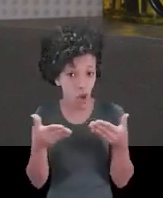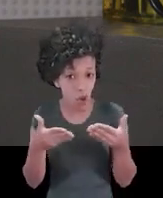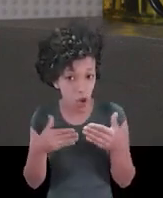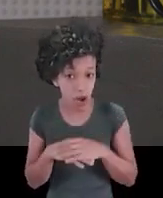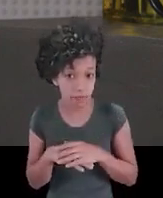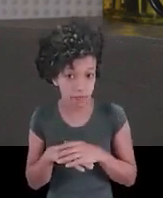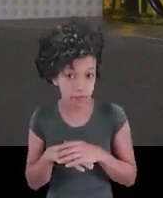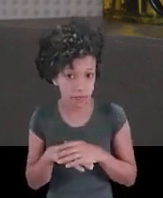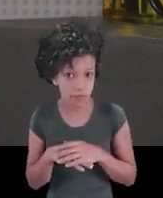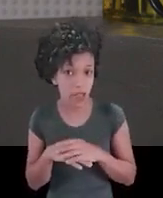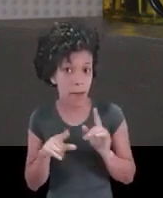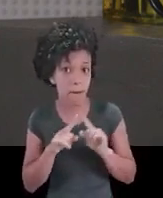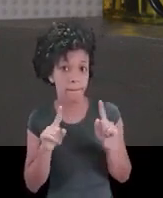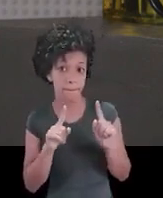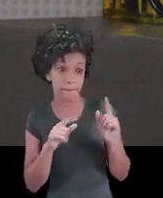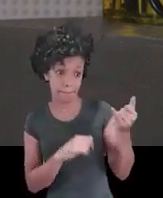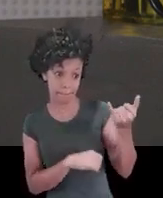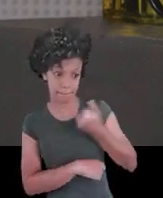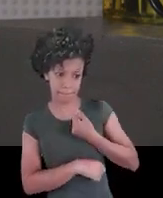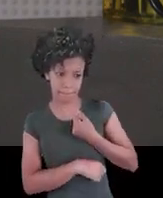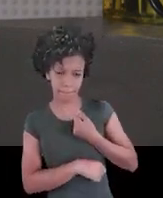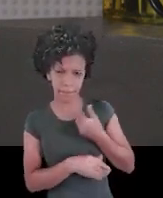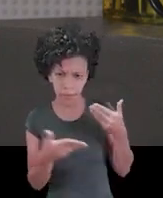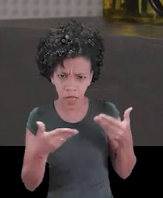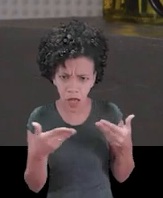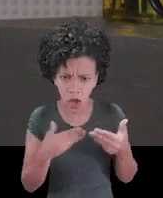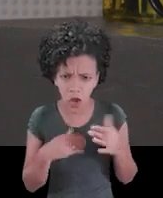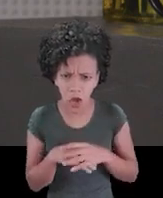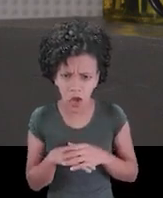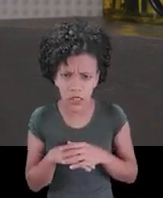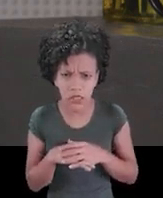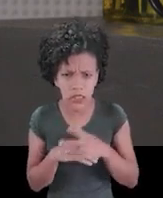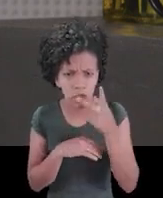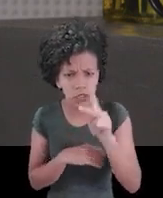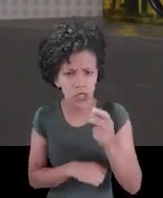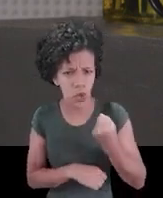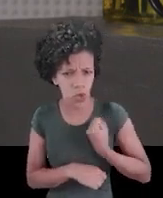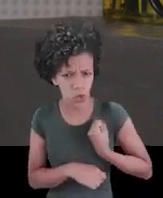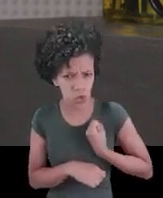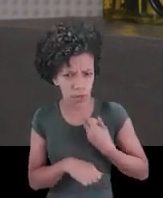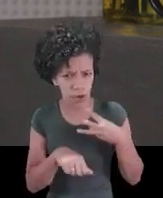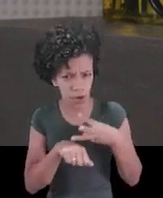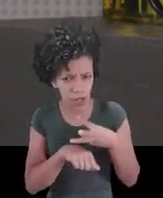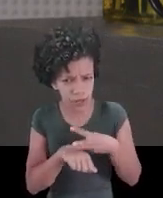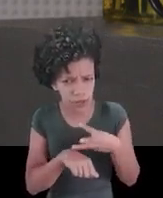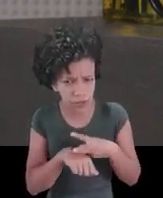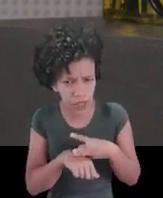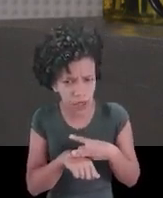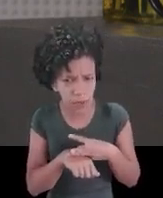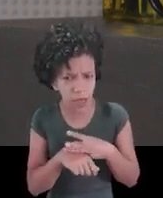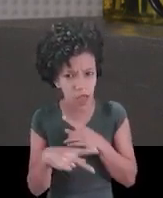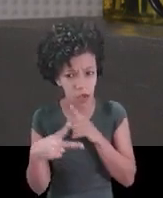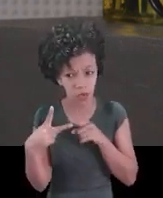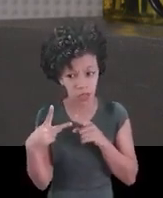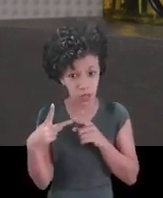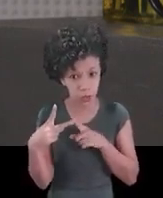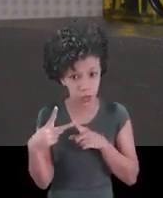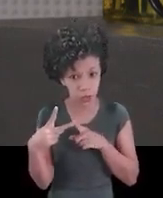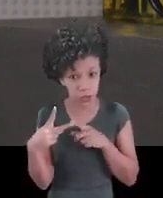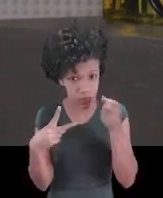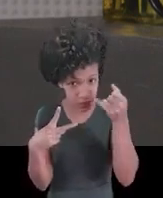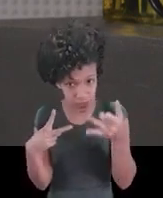se você me falar me fala só escuta que o seu número de telefone como segundo fator de